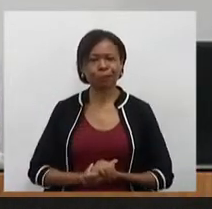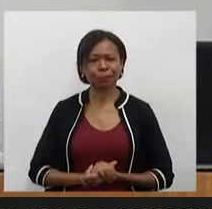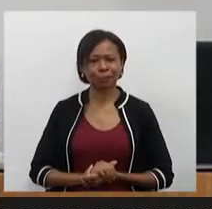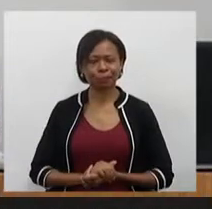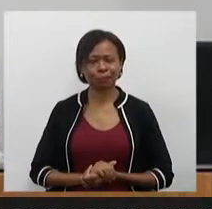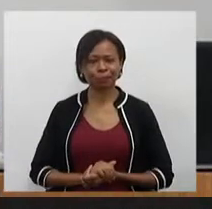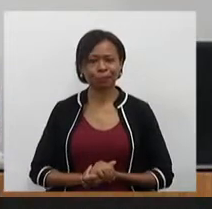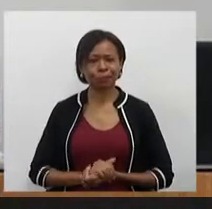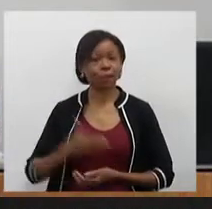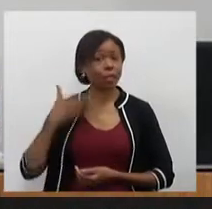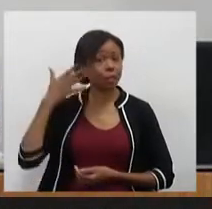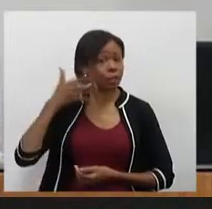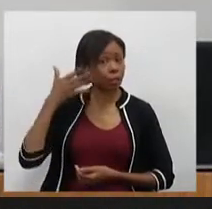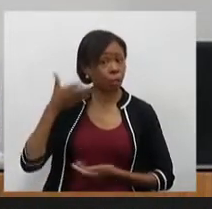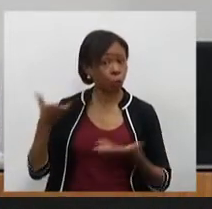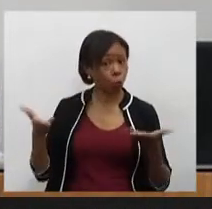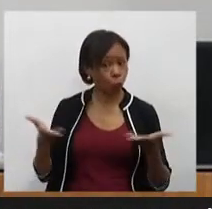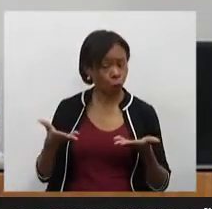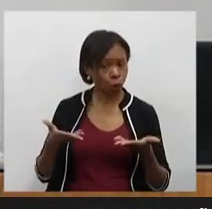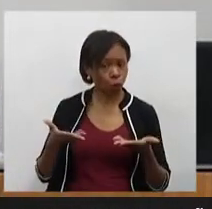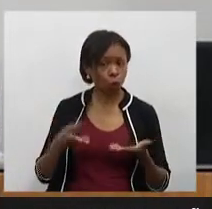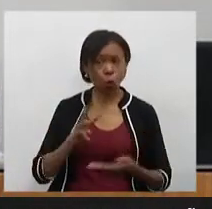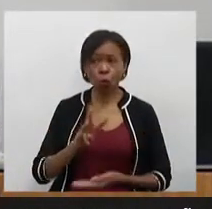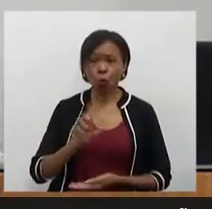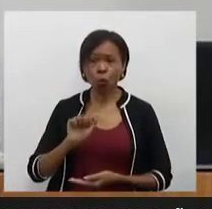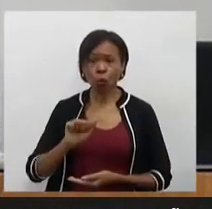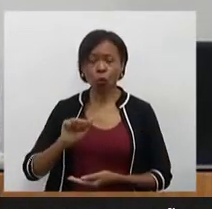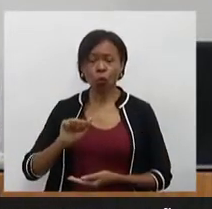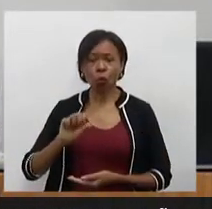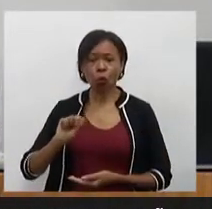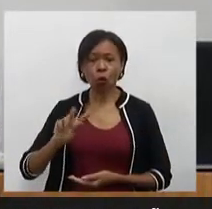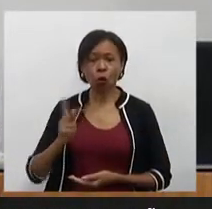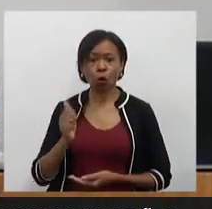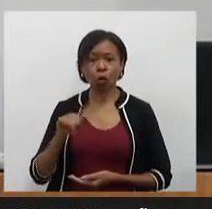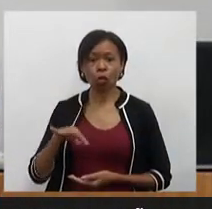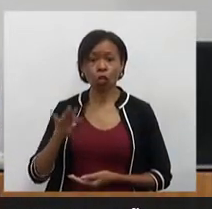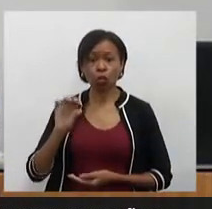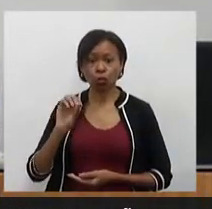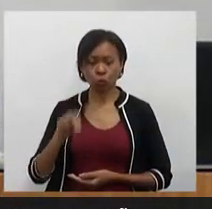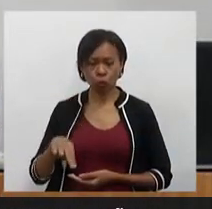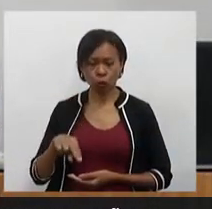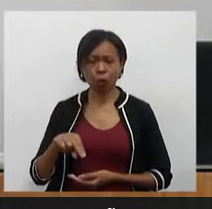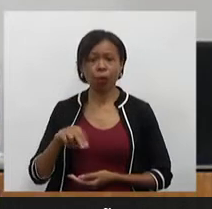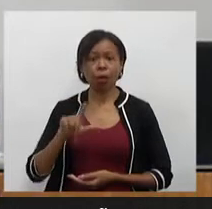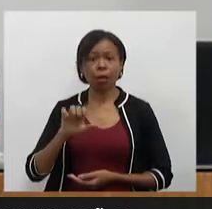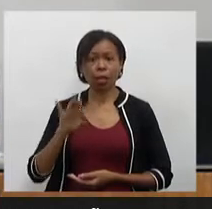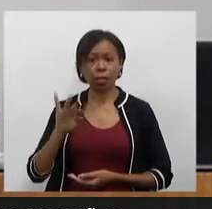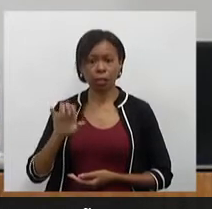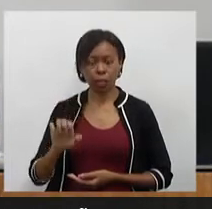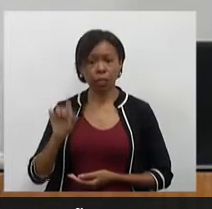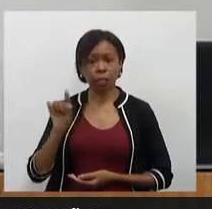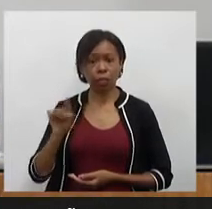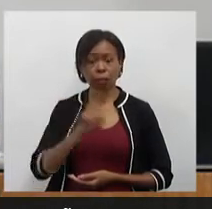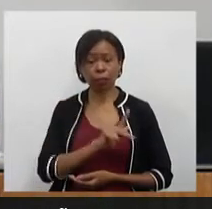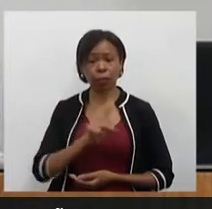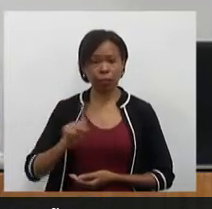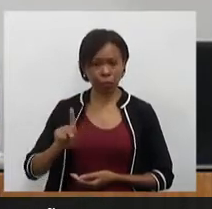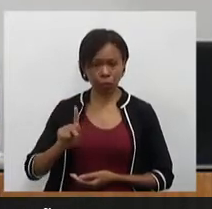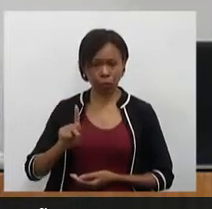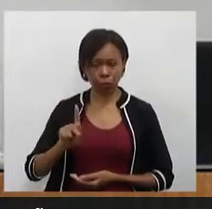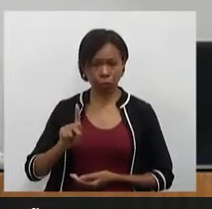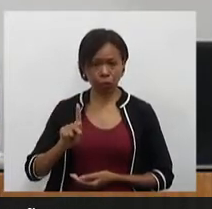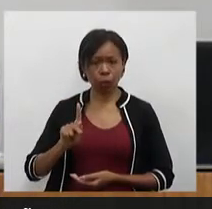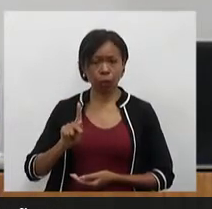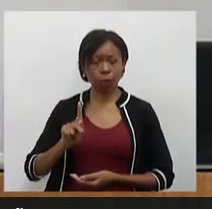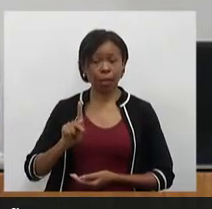agora para o senhor Washington Luiz Leite Lana, que é o presidente da Comissão Estadual de Defesa dos Direitos da Pessoa